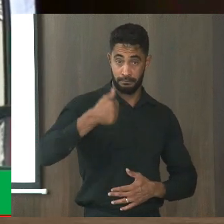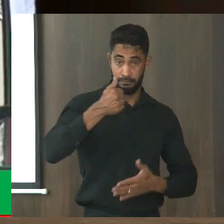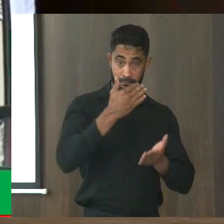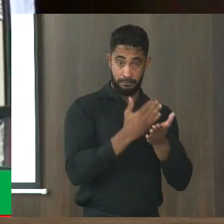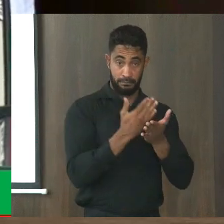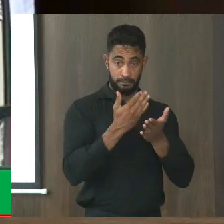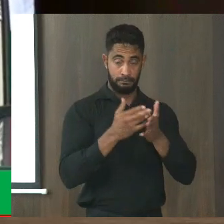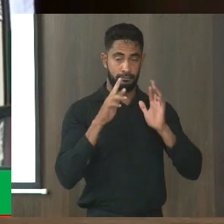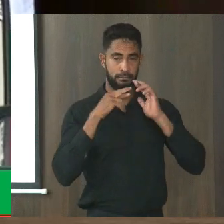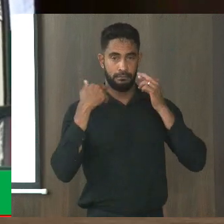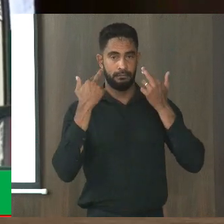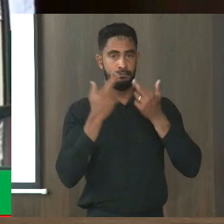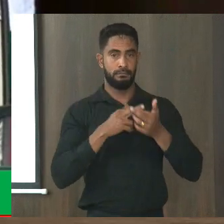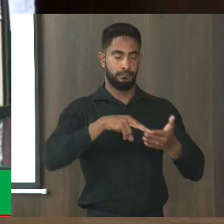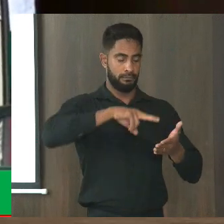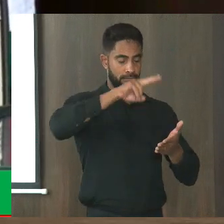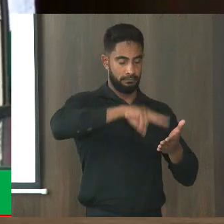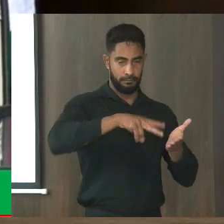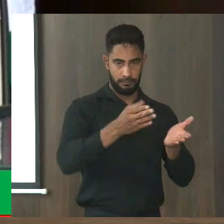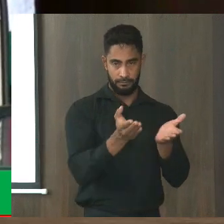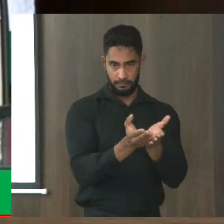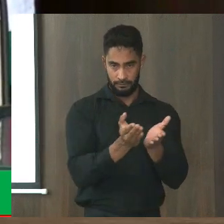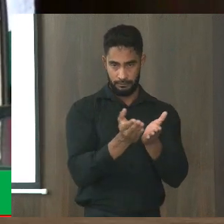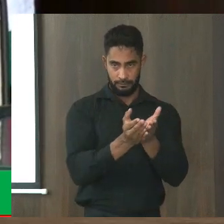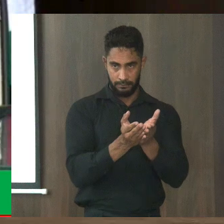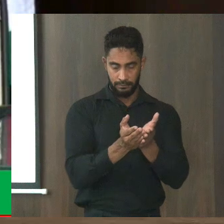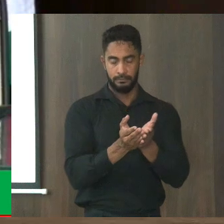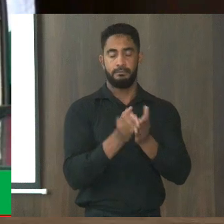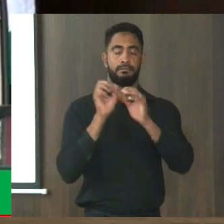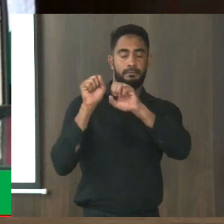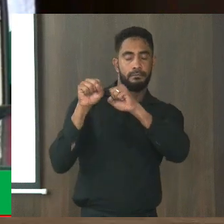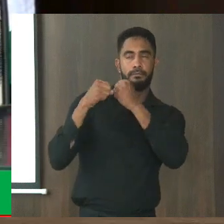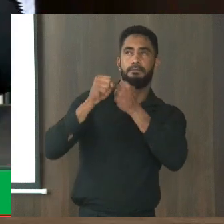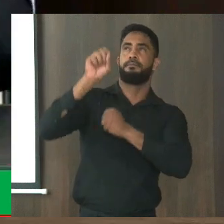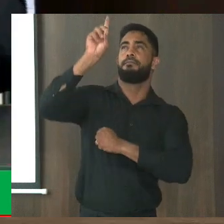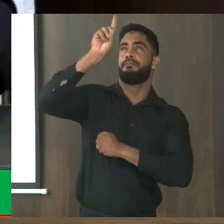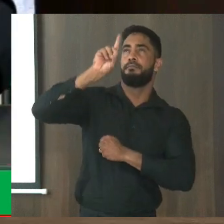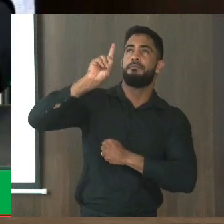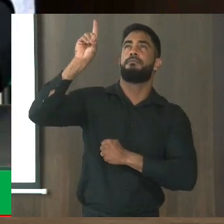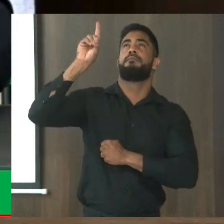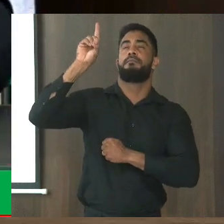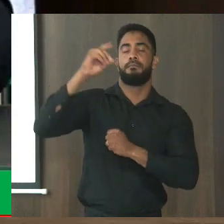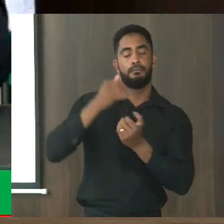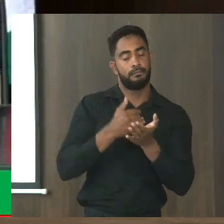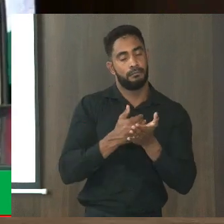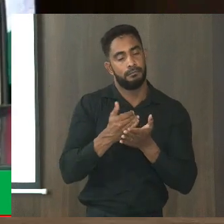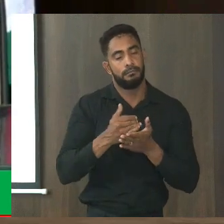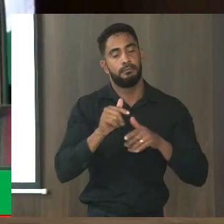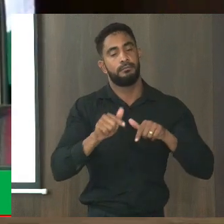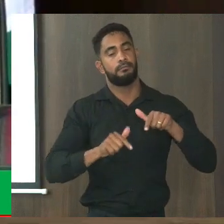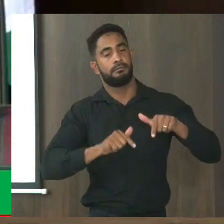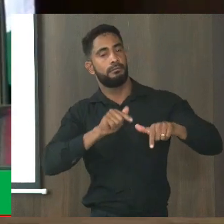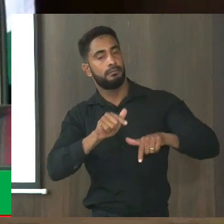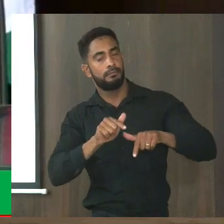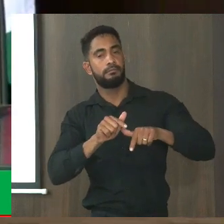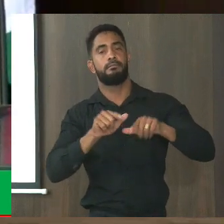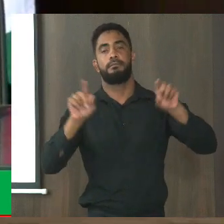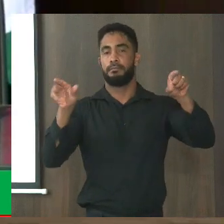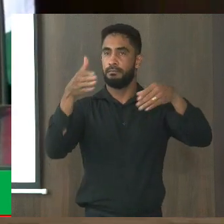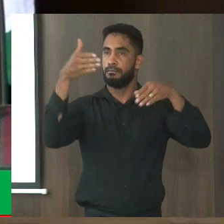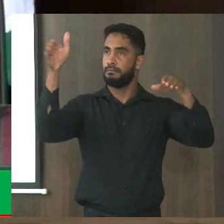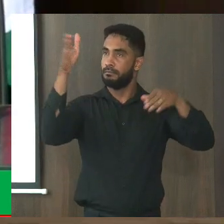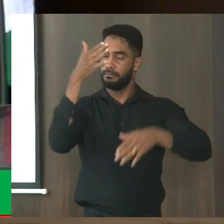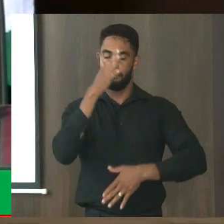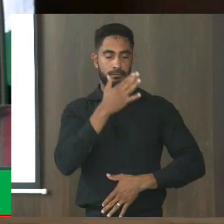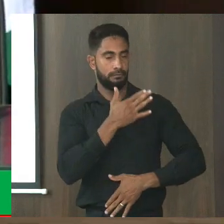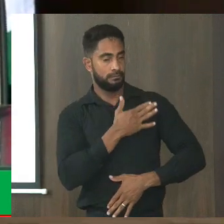da reunião. Foi feita a leitura bíblica. Sob a proteção de Deus e em nome do povo janaubense, iniciamos nossos trabalhos. Executado o hino nacional.